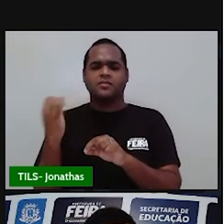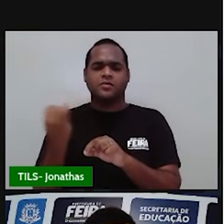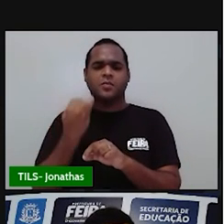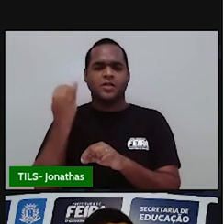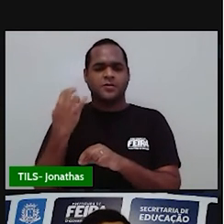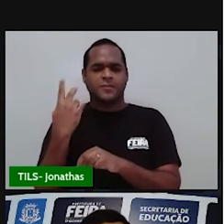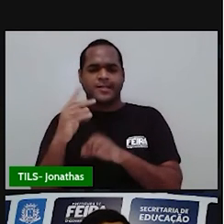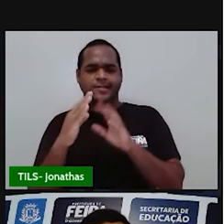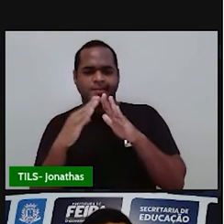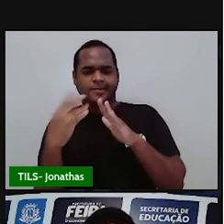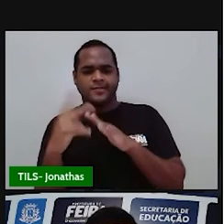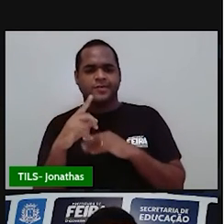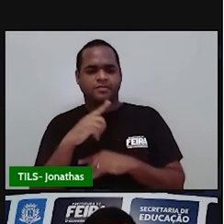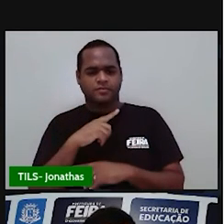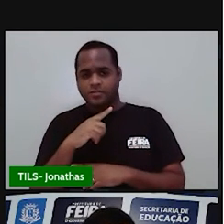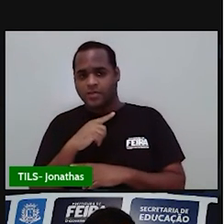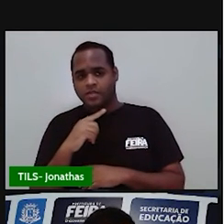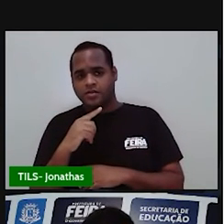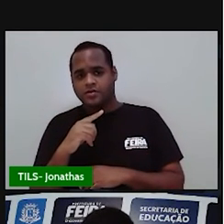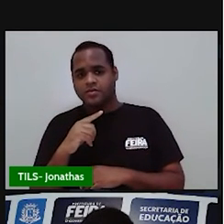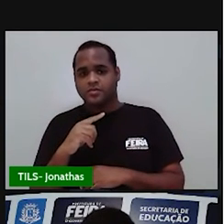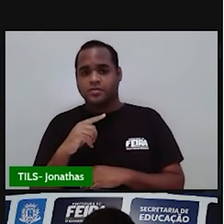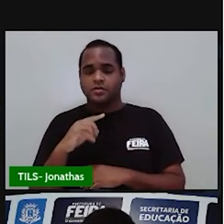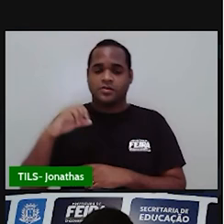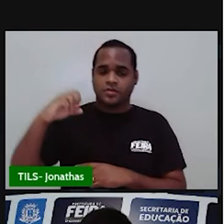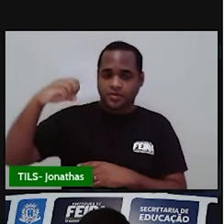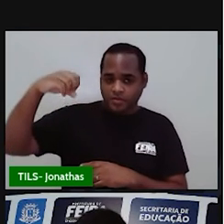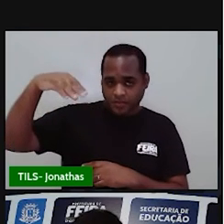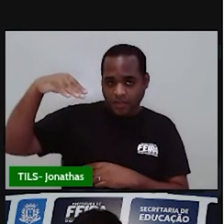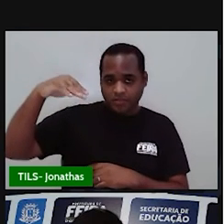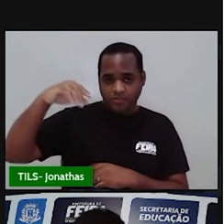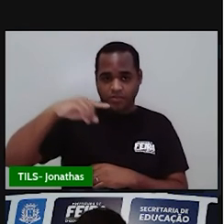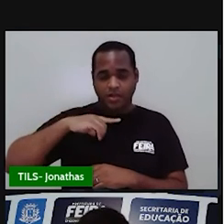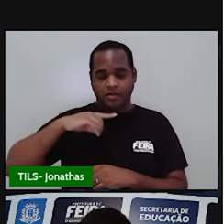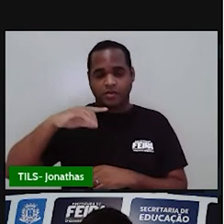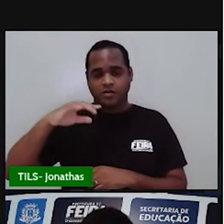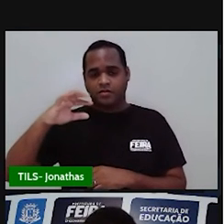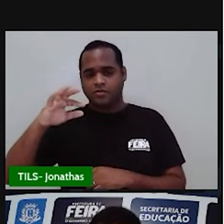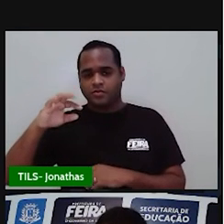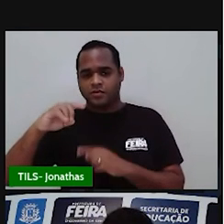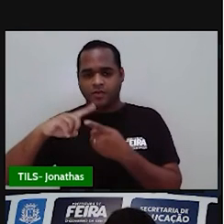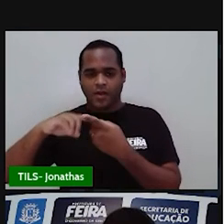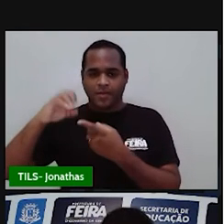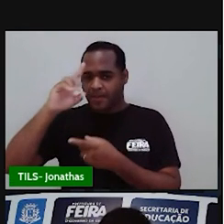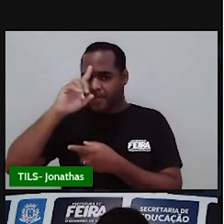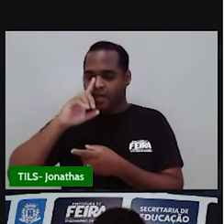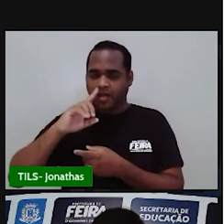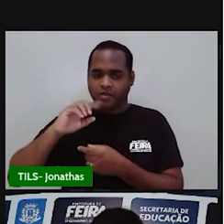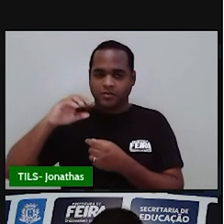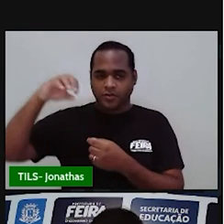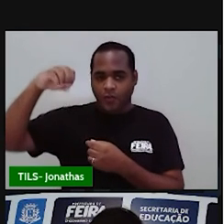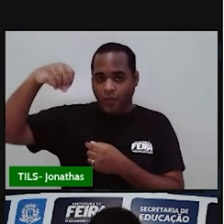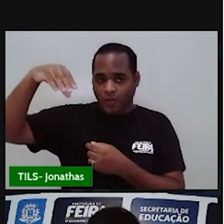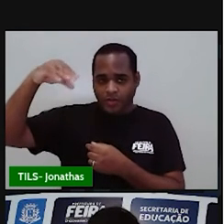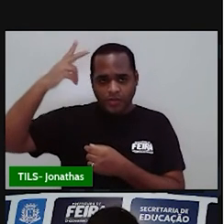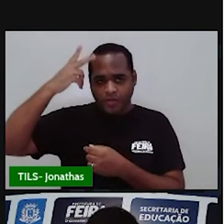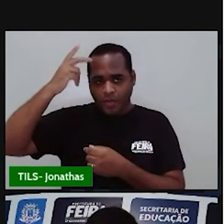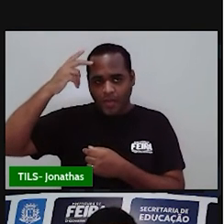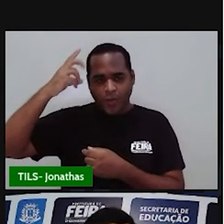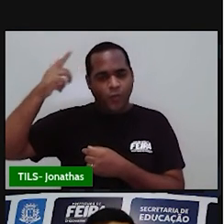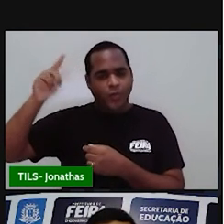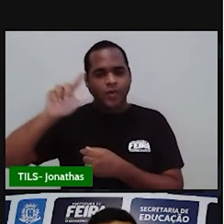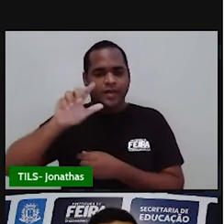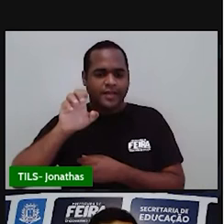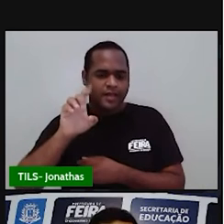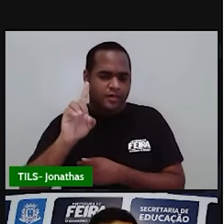que você tem na sua casa? Na sua casa ainda tem incandescente? Tem a fluorescente? Tem a de LED? Você pode